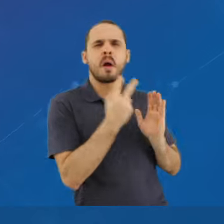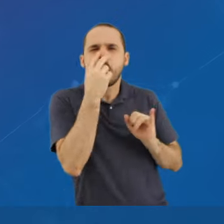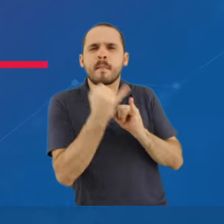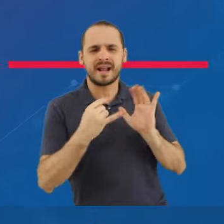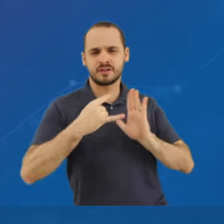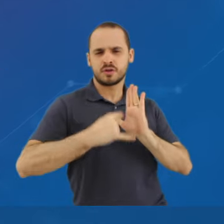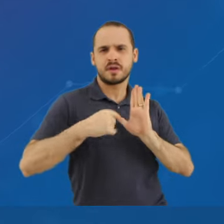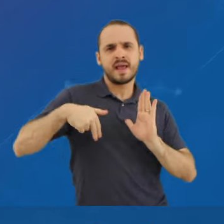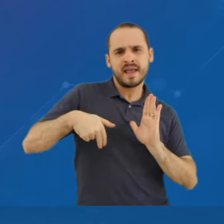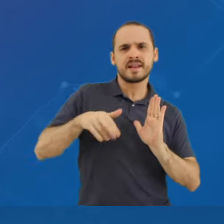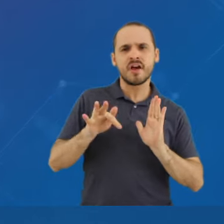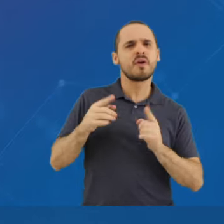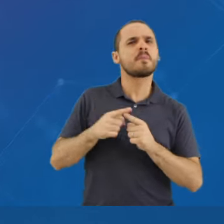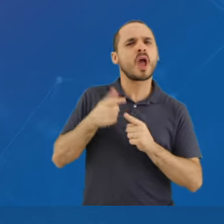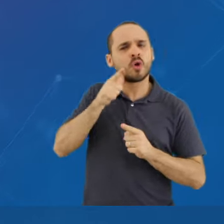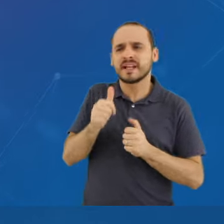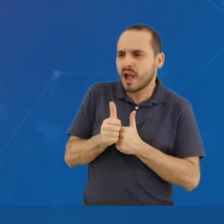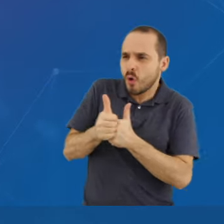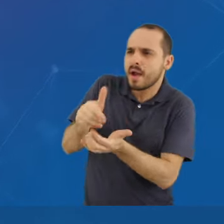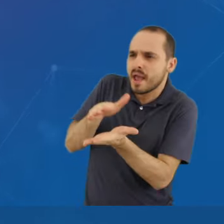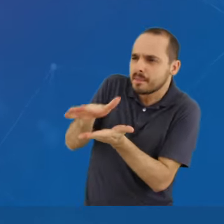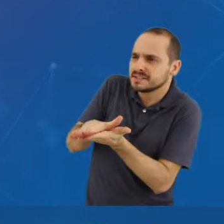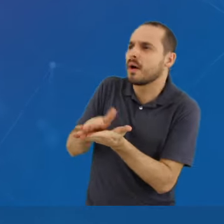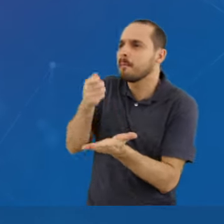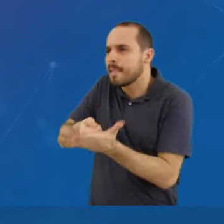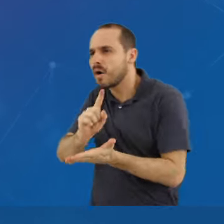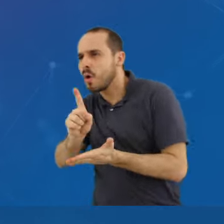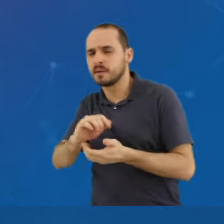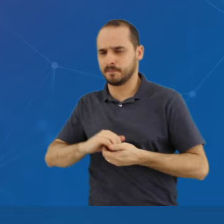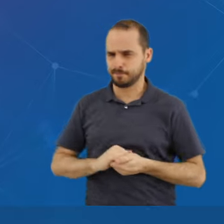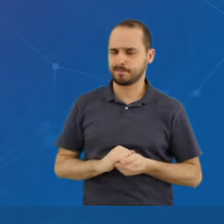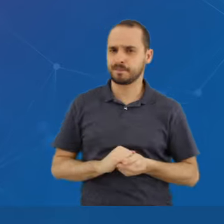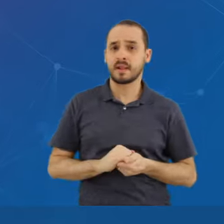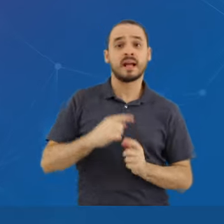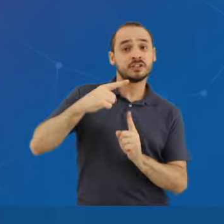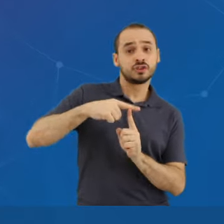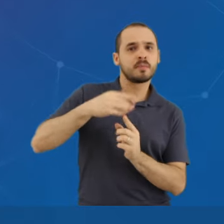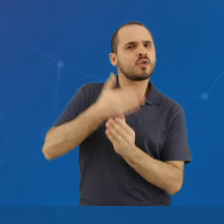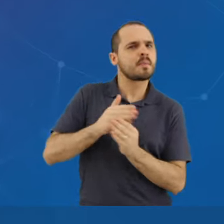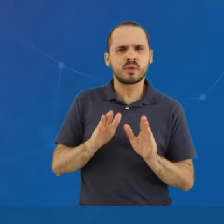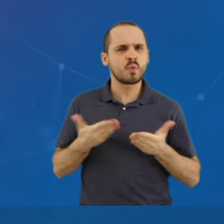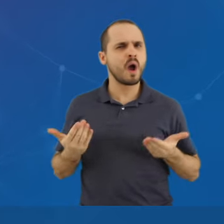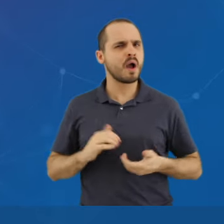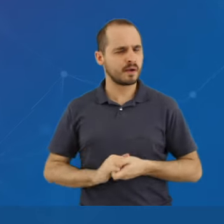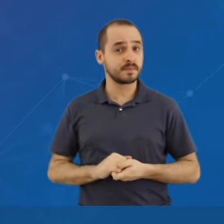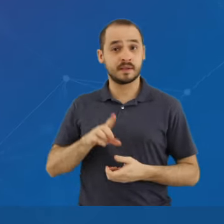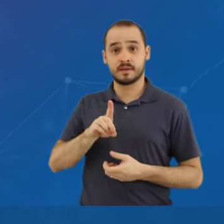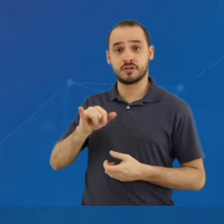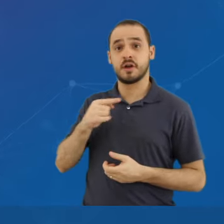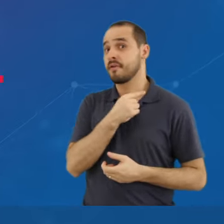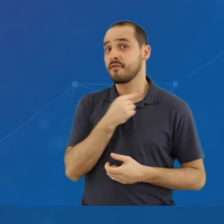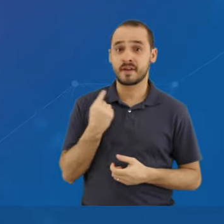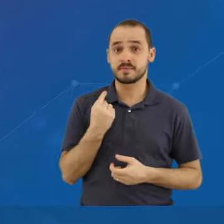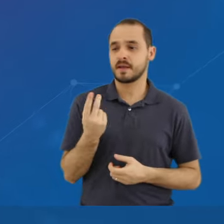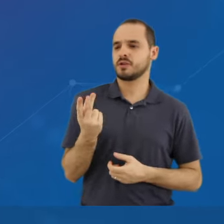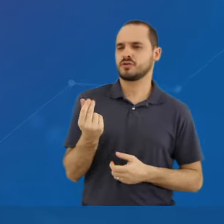como o número da nota fiscal, por exemplo, para ter controle das suas emissões. Informa o tipo de documento, a data de